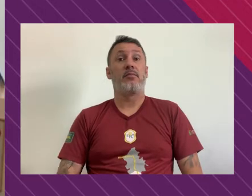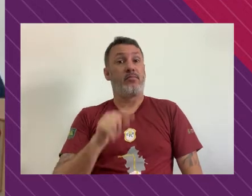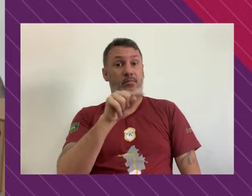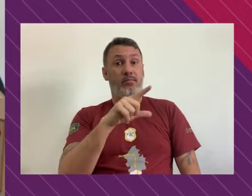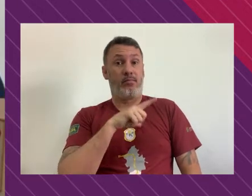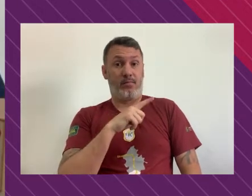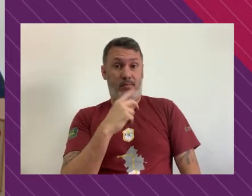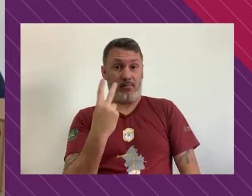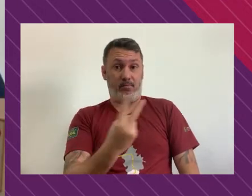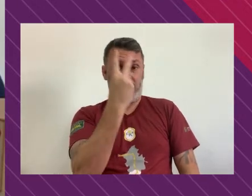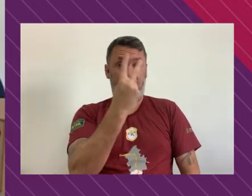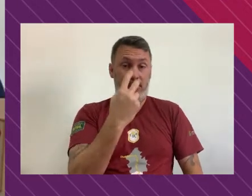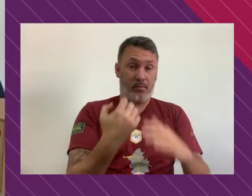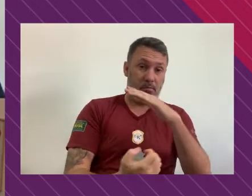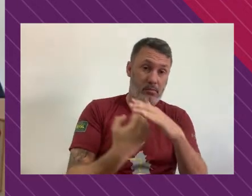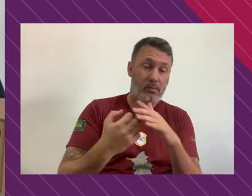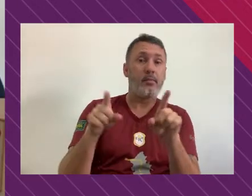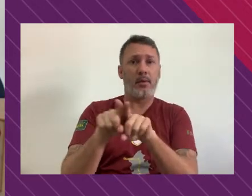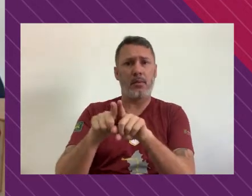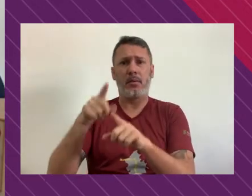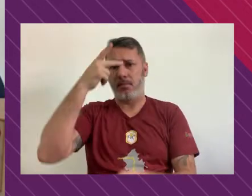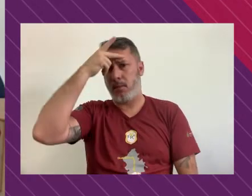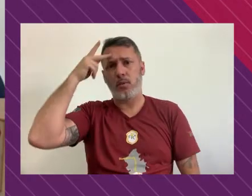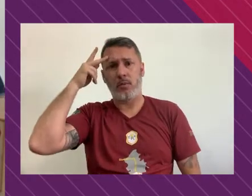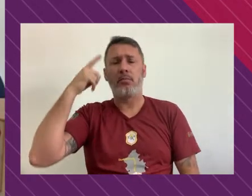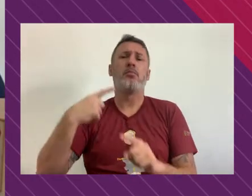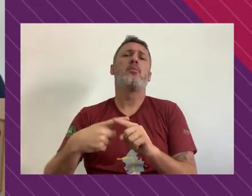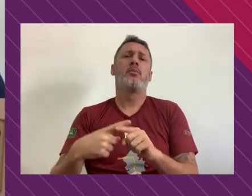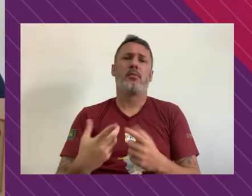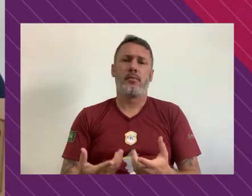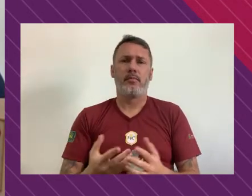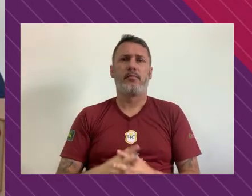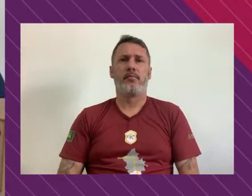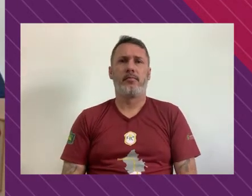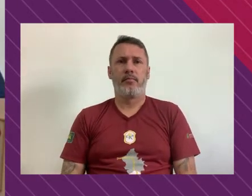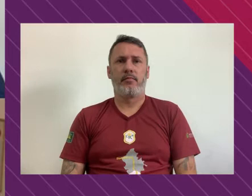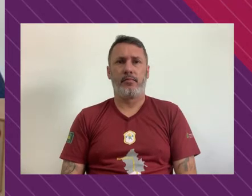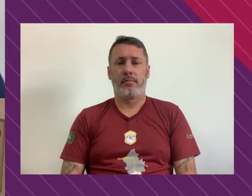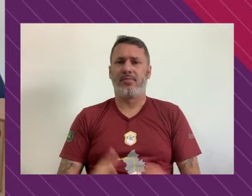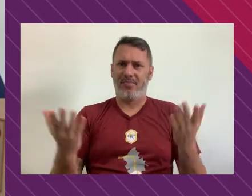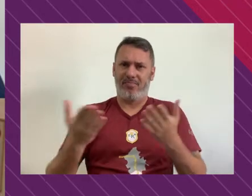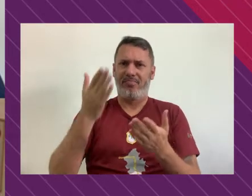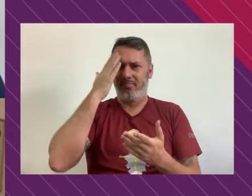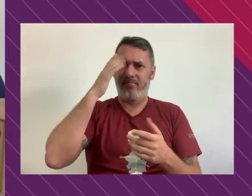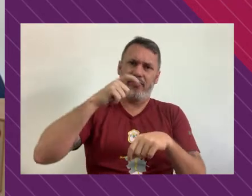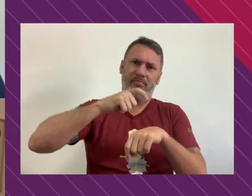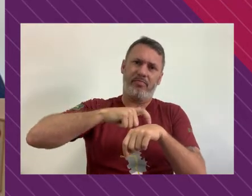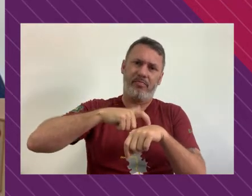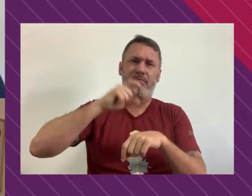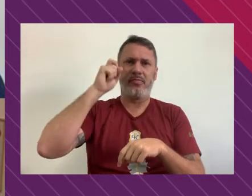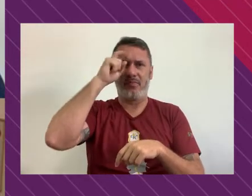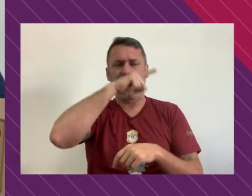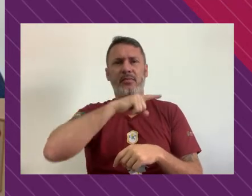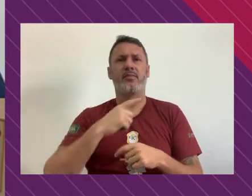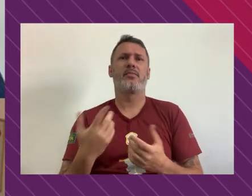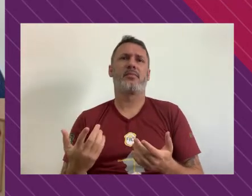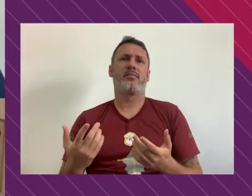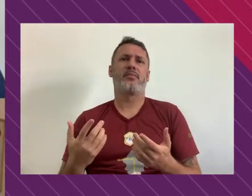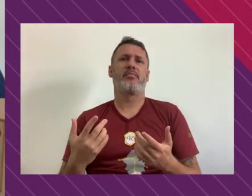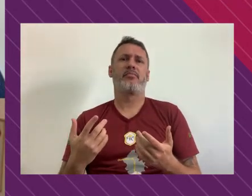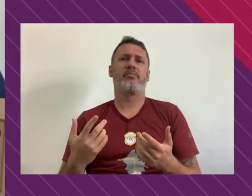para as pessoas também, porque a gente vive agora um momento complicado de a oferta